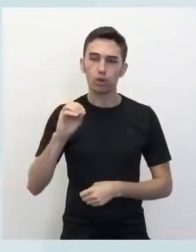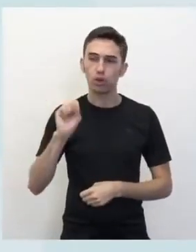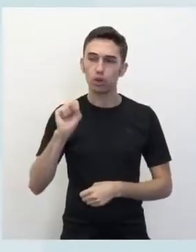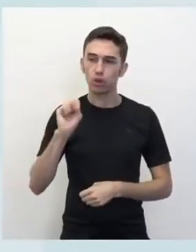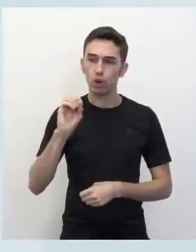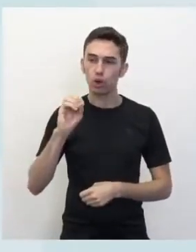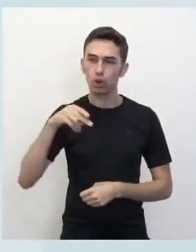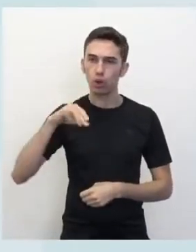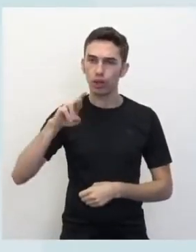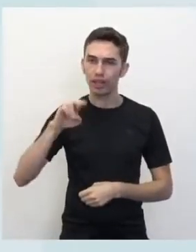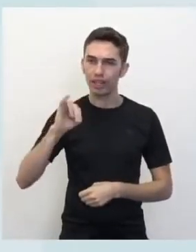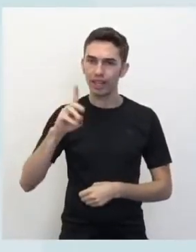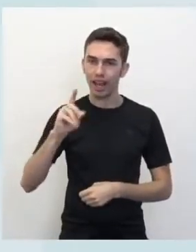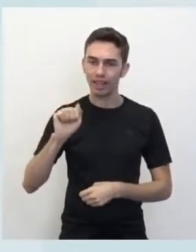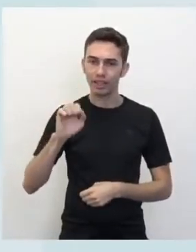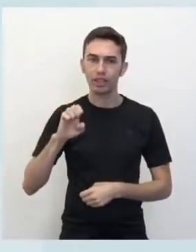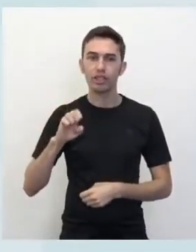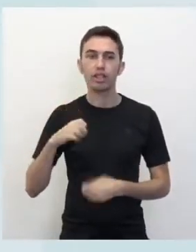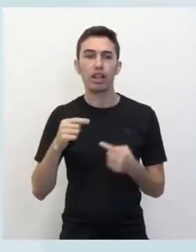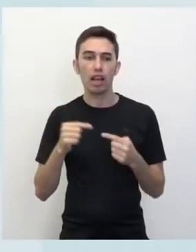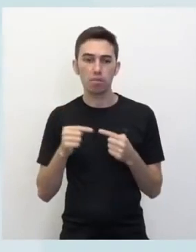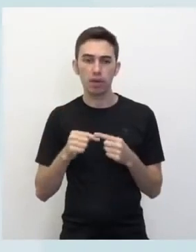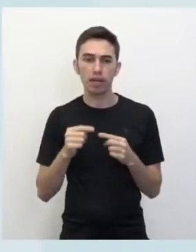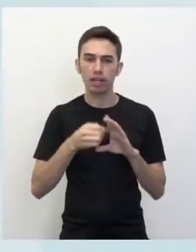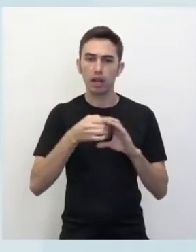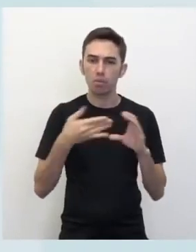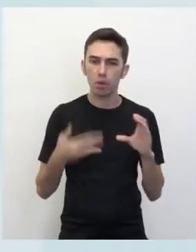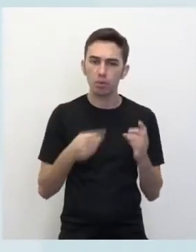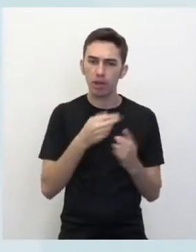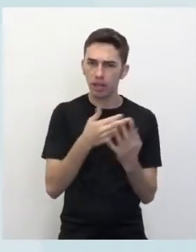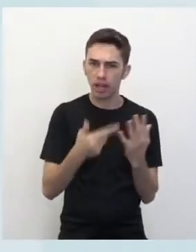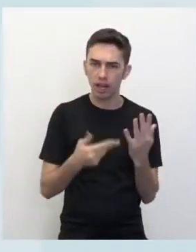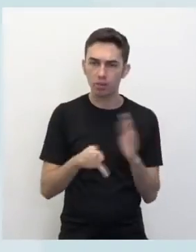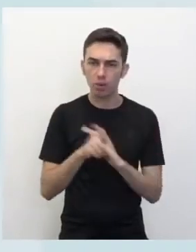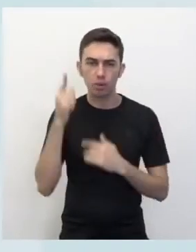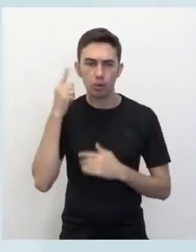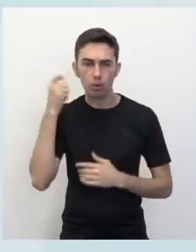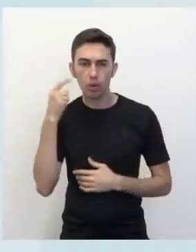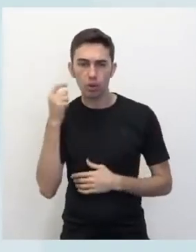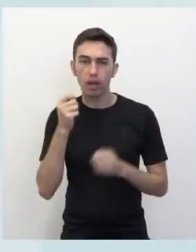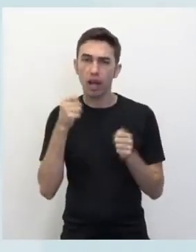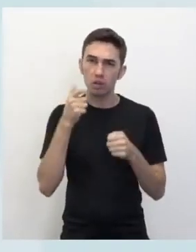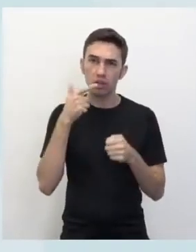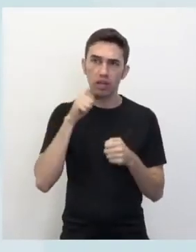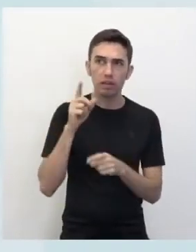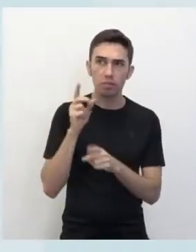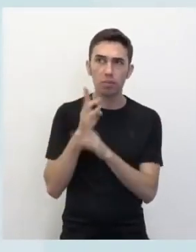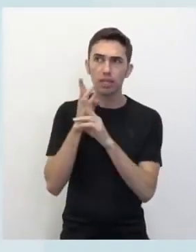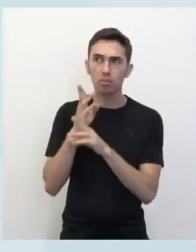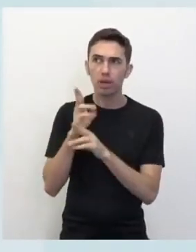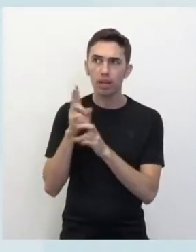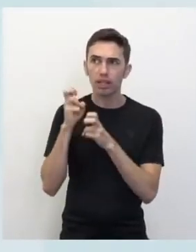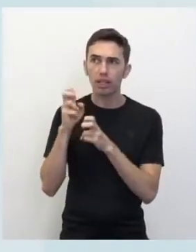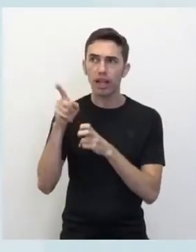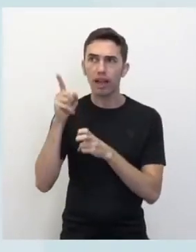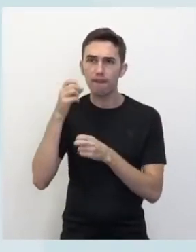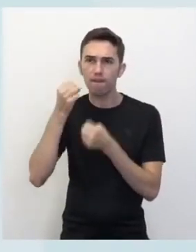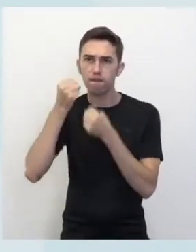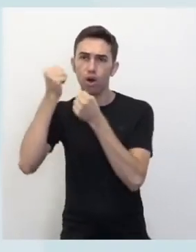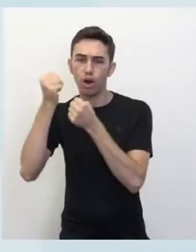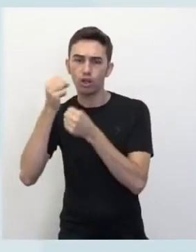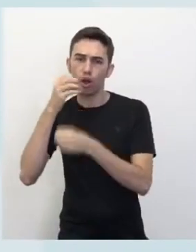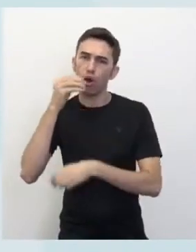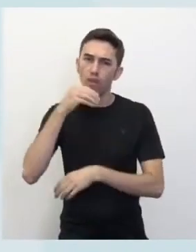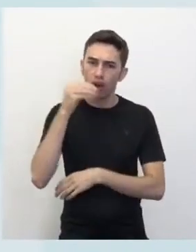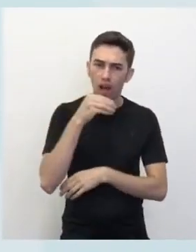propriedade do som que permite a gente saber se o som é fraco ou forte. Fraco, baixa intensidade.